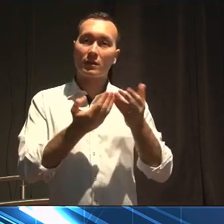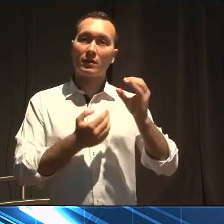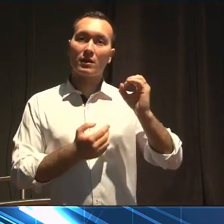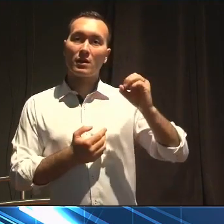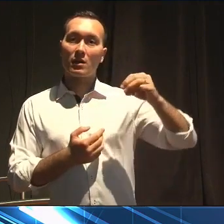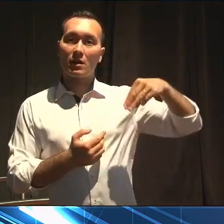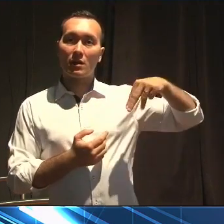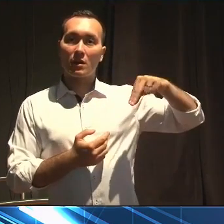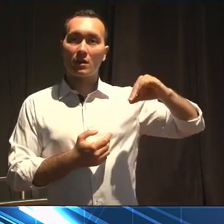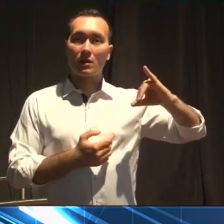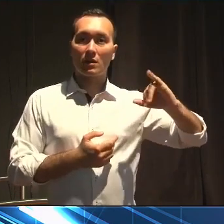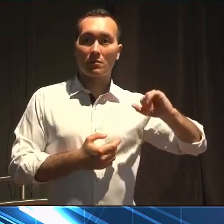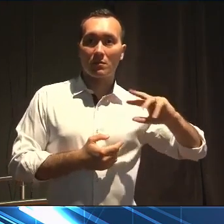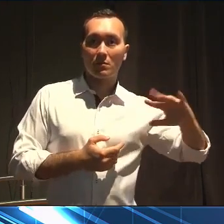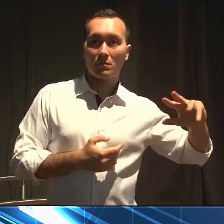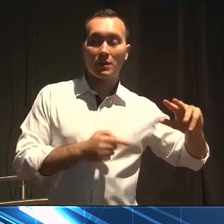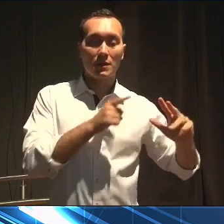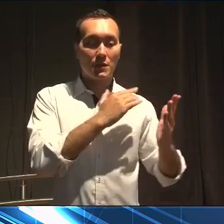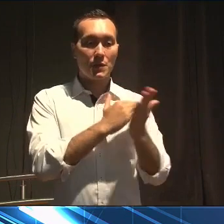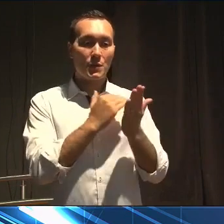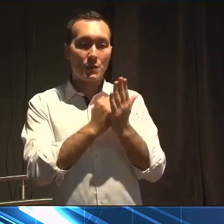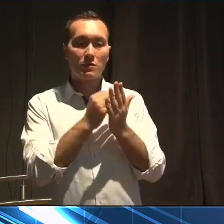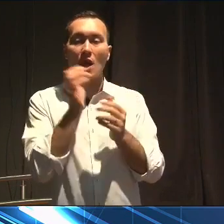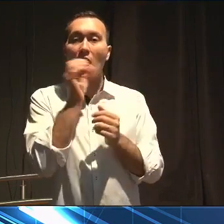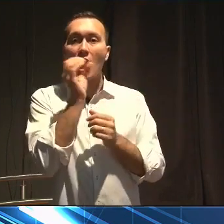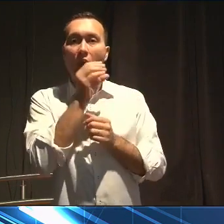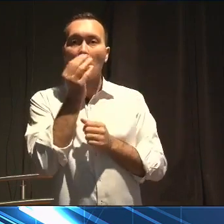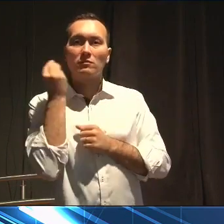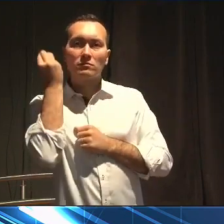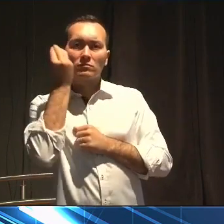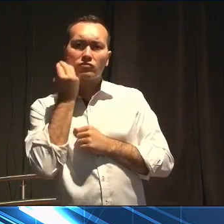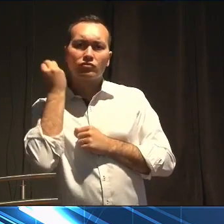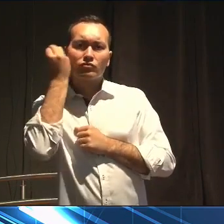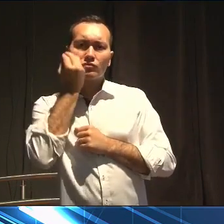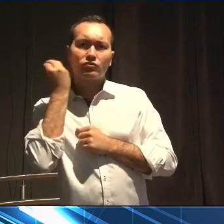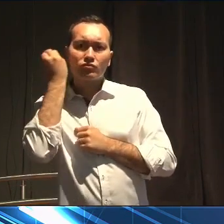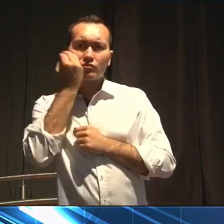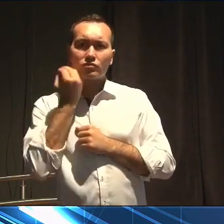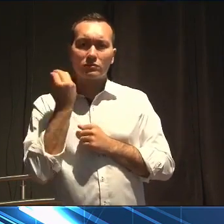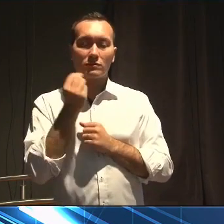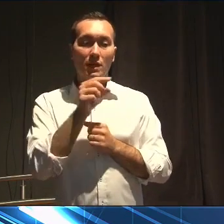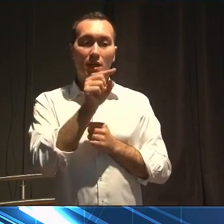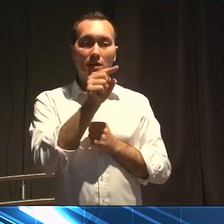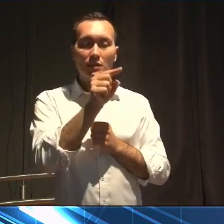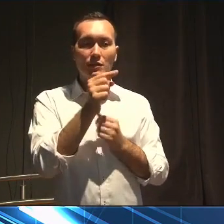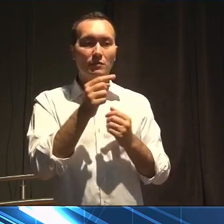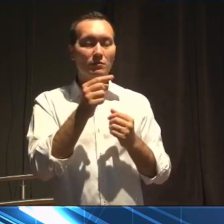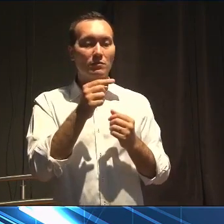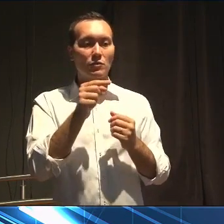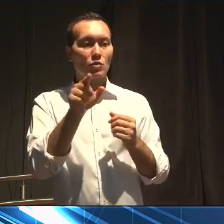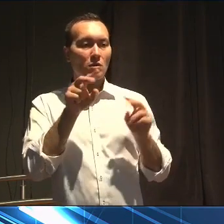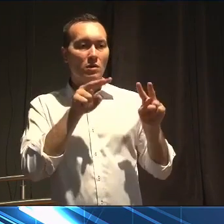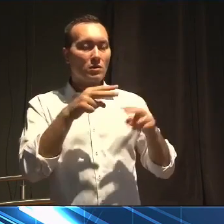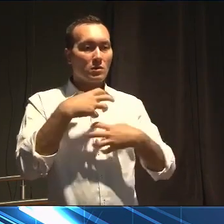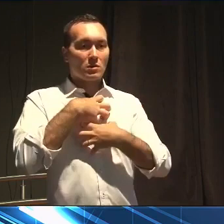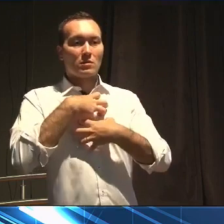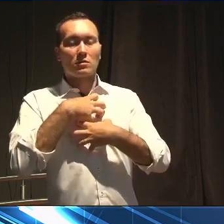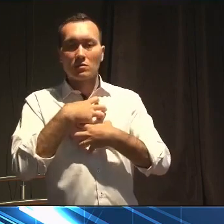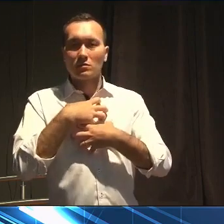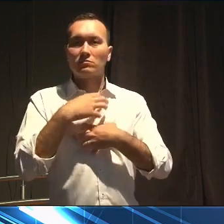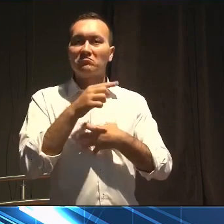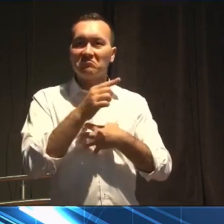ele acelera cada vez mais o desenvolvimento dessas experiências em 3D. Então, o Omniverse se integra com